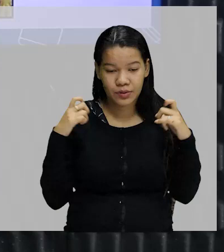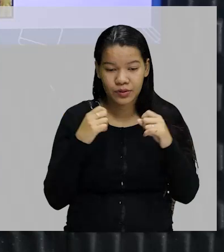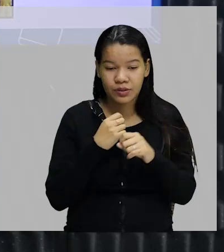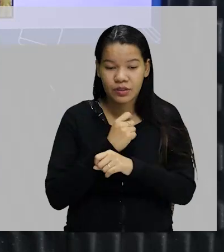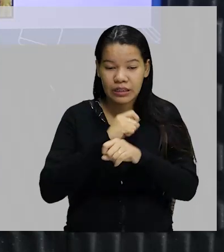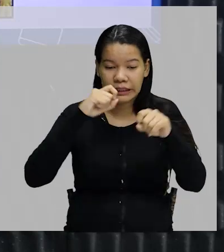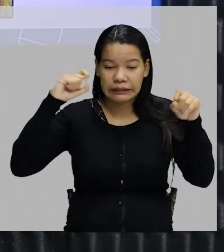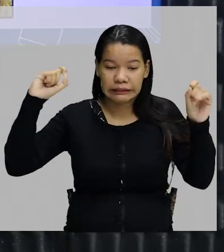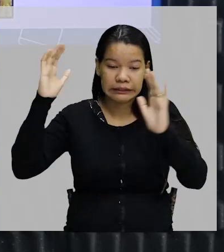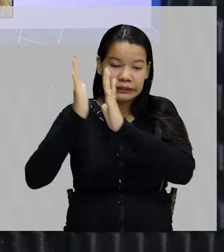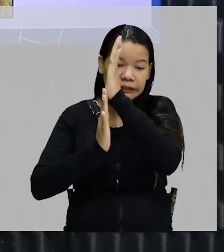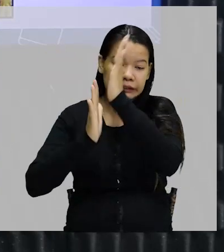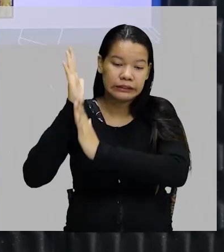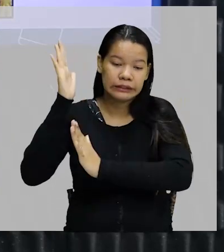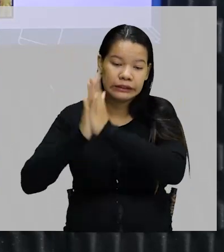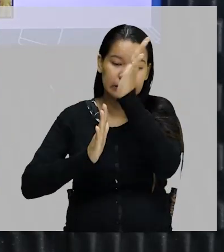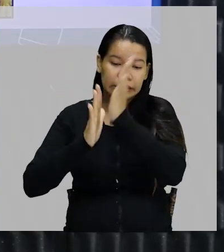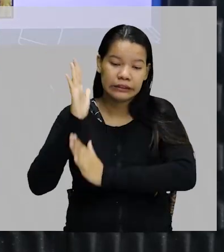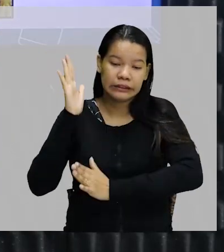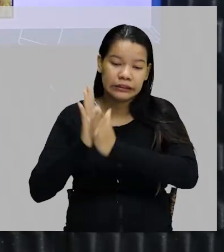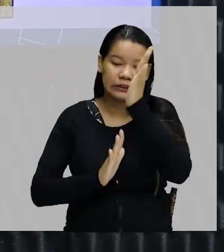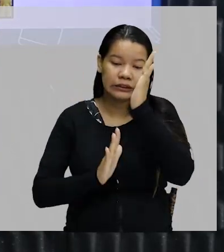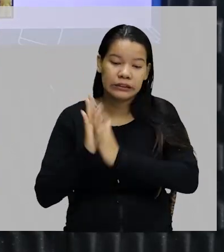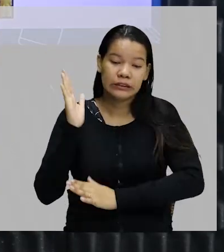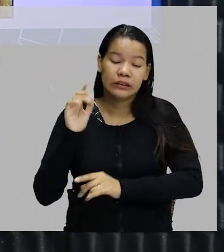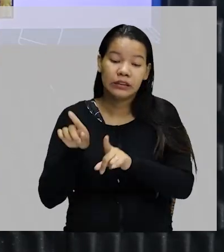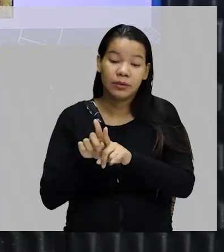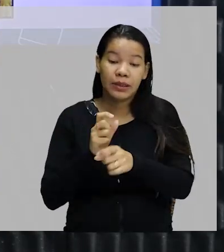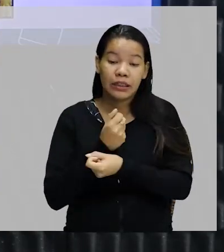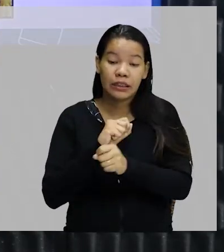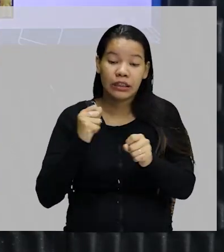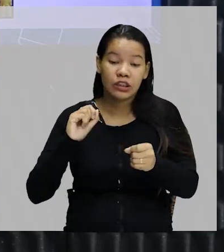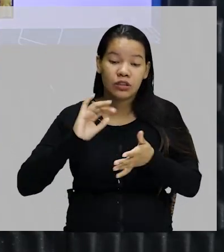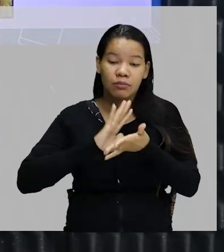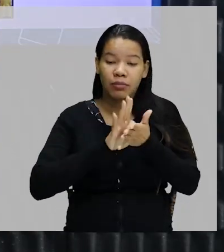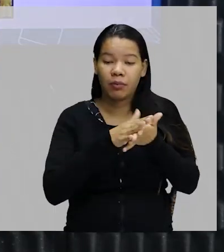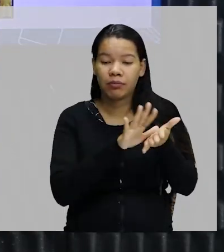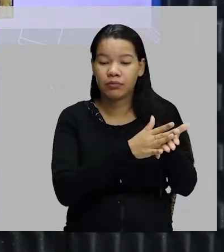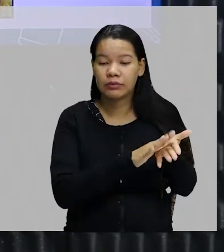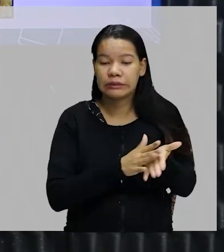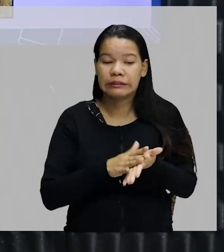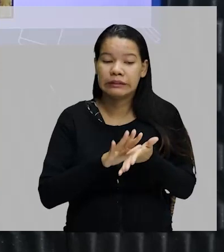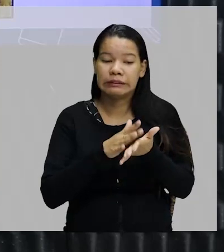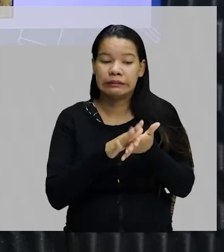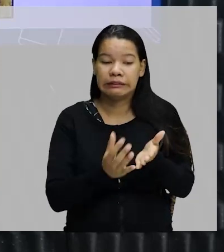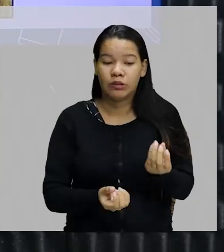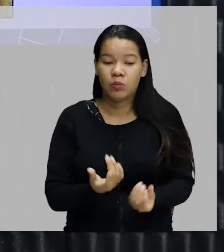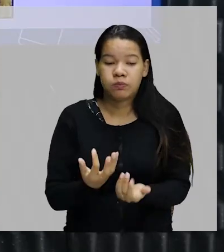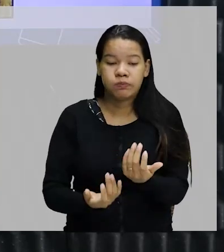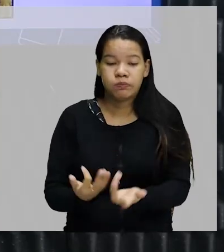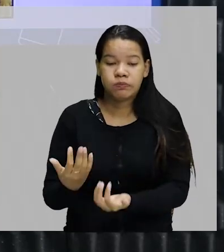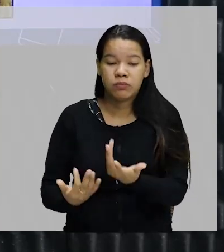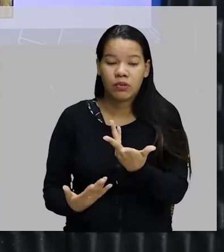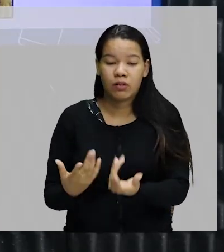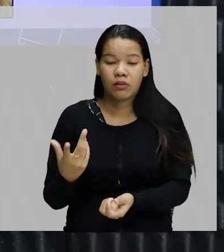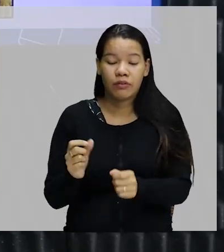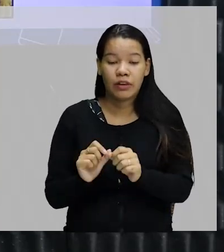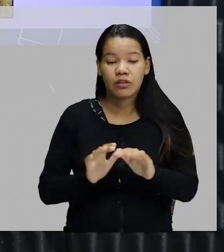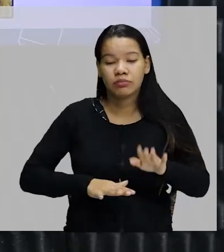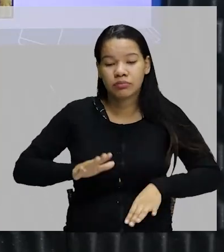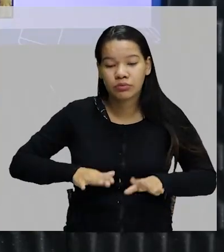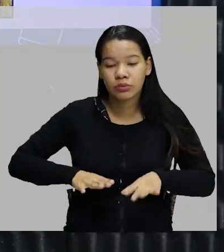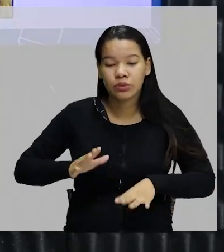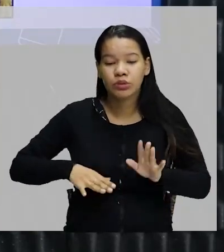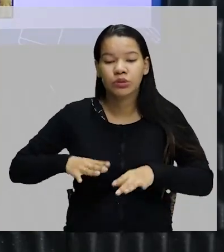grandes matracas, que com grandes pandeiros afinados no calor das fogueiras, fazem a percussão dos grupos.